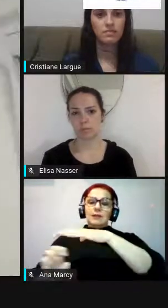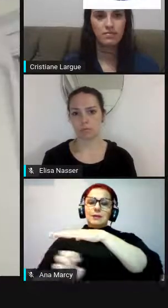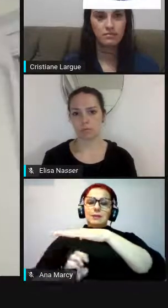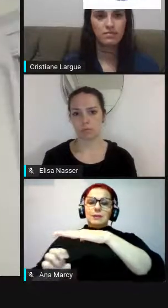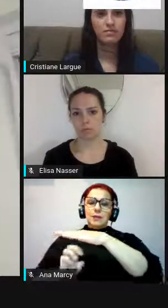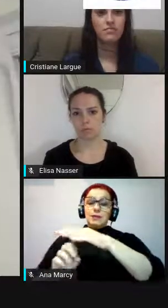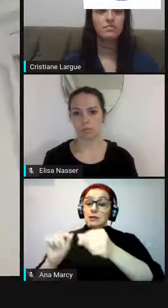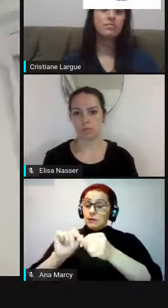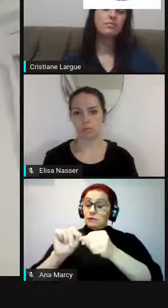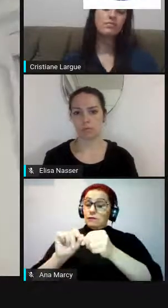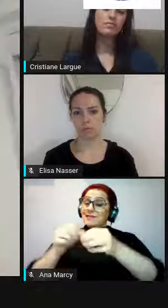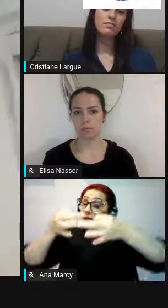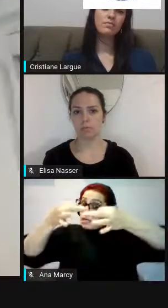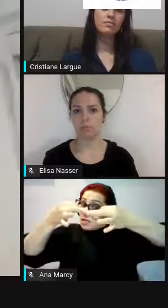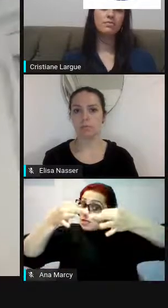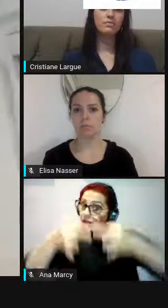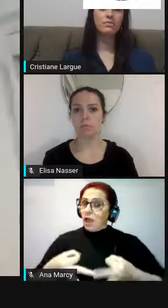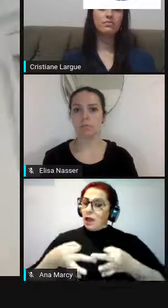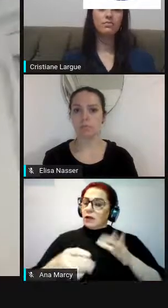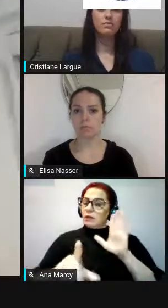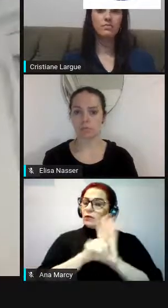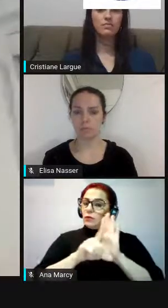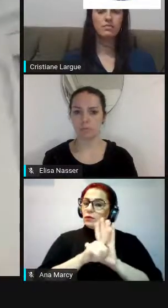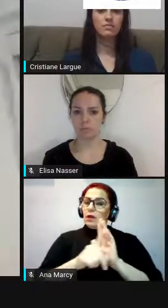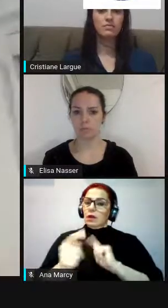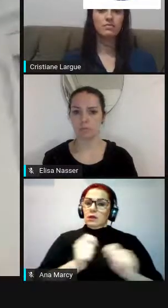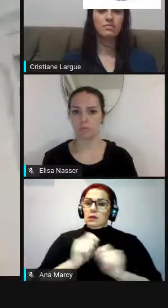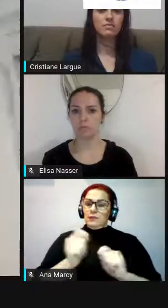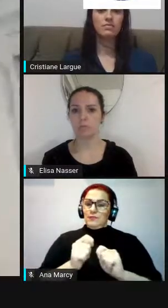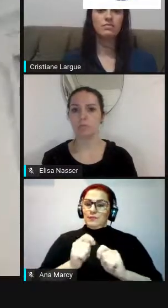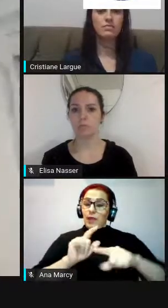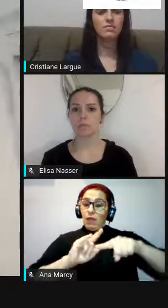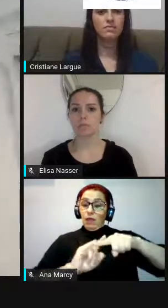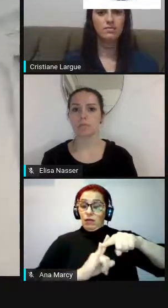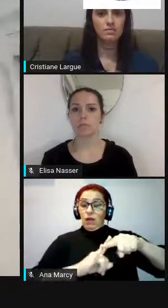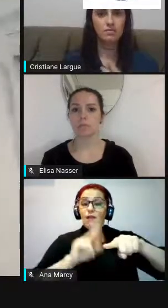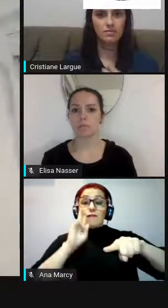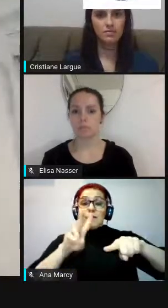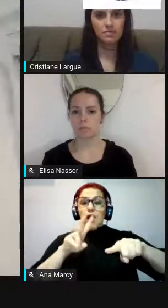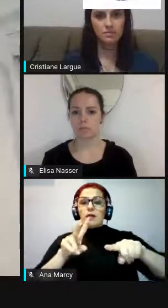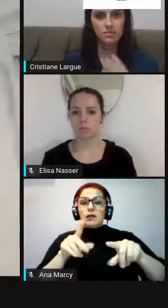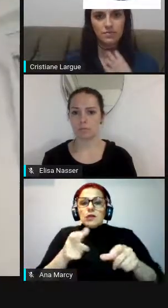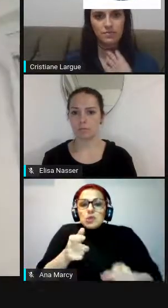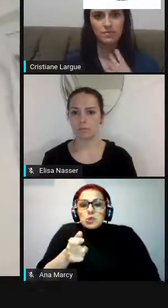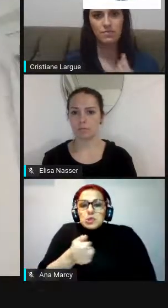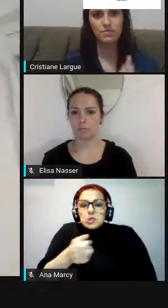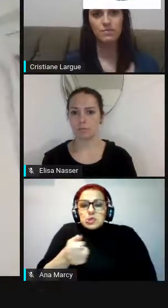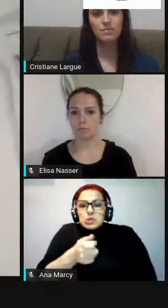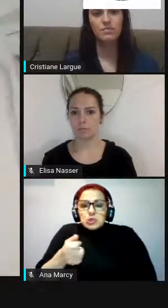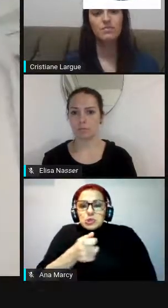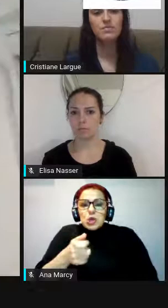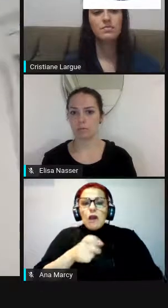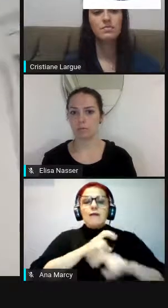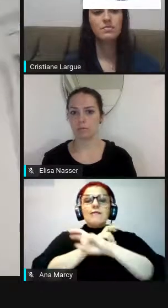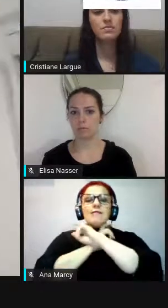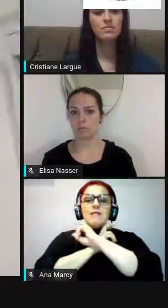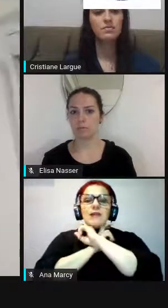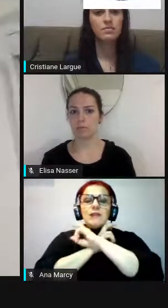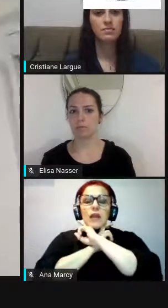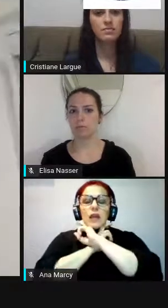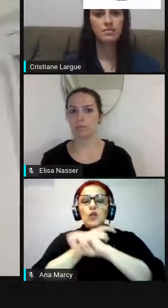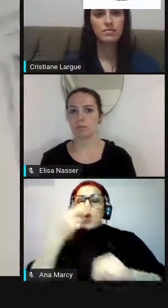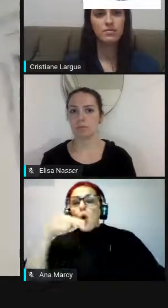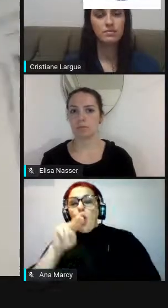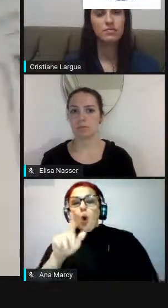adequadamente no geral as empresas aplicam venenos Gerais repelentes São umas boas mais nojentas que acabam matando